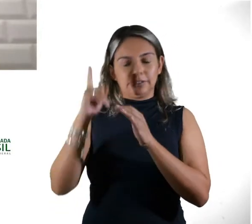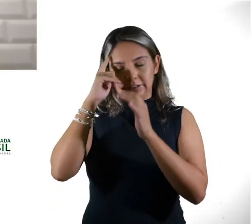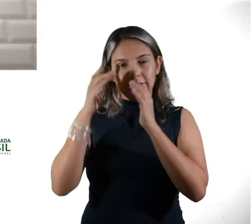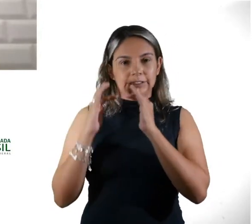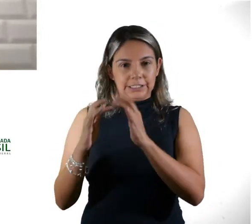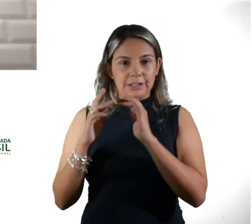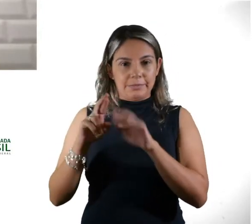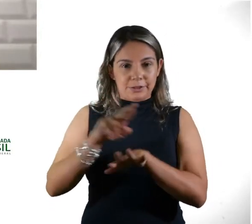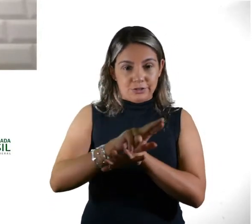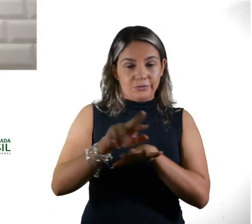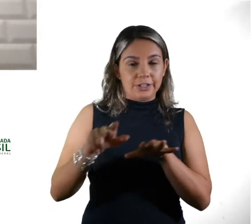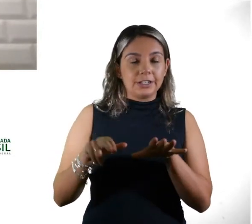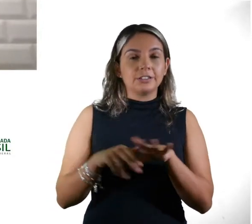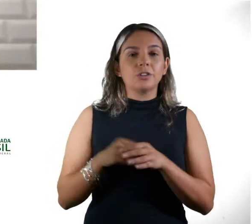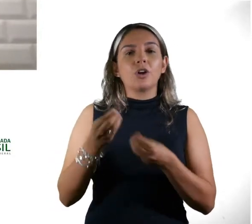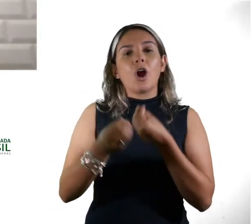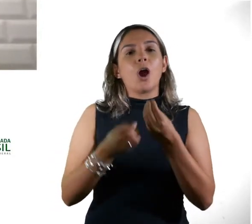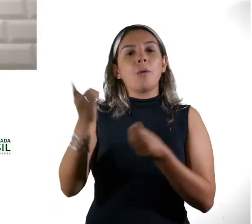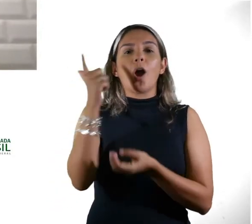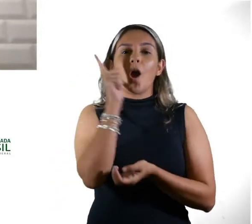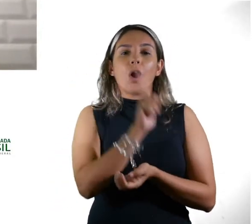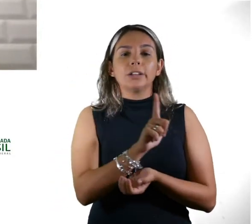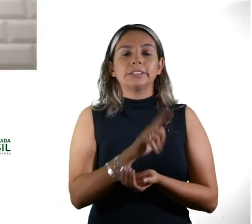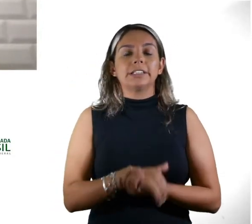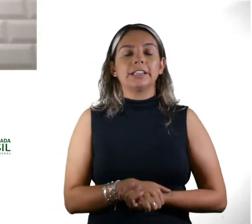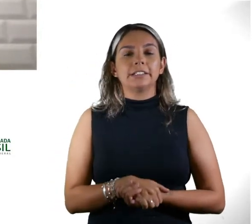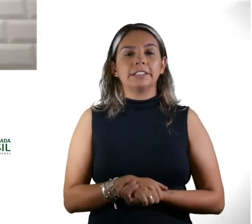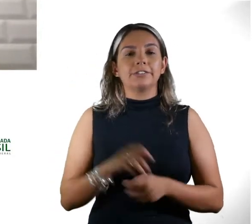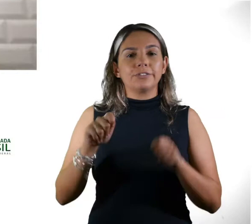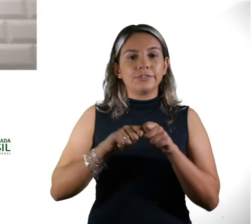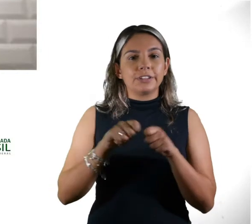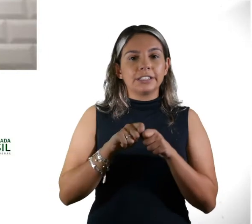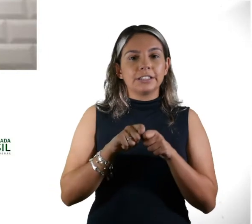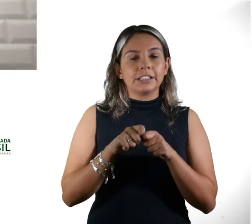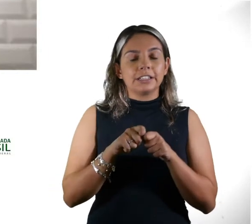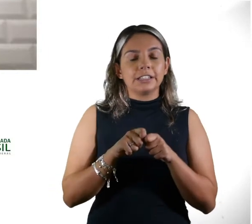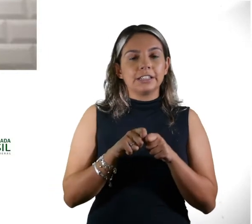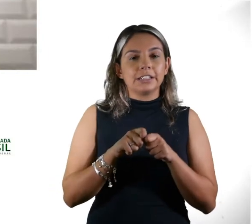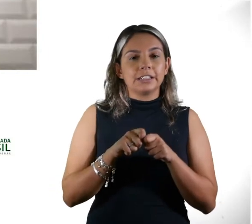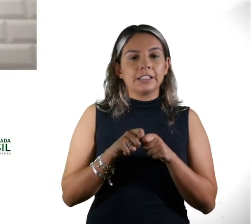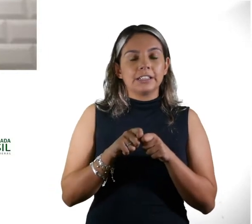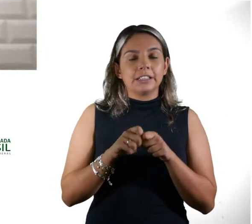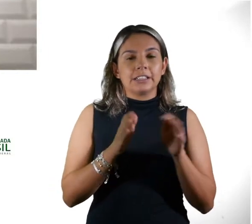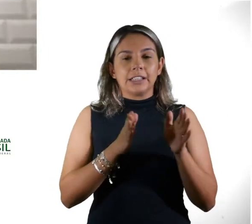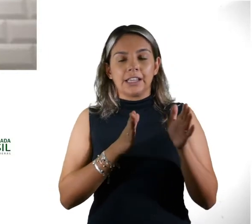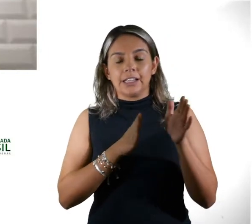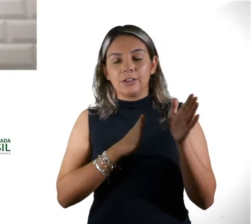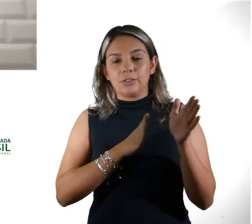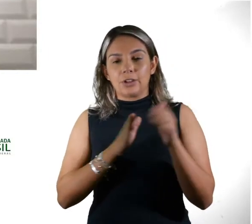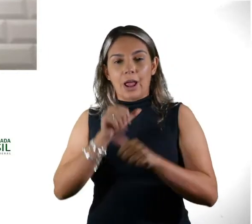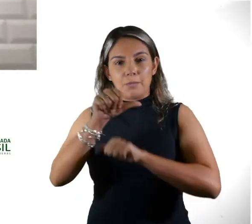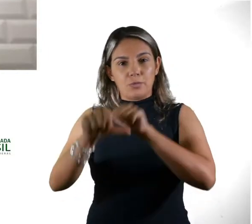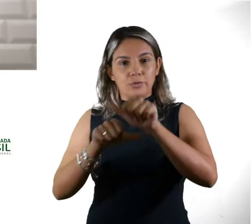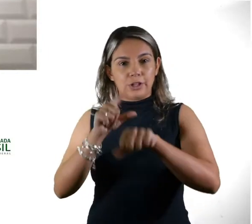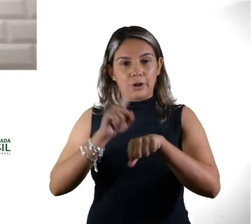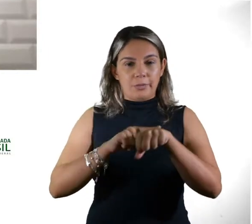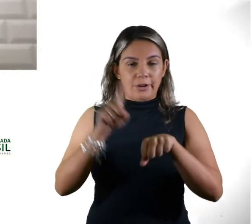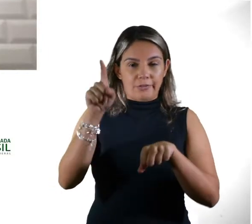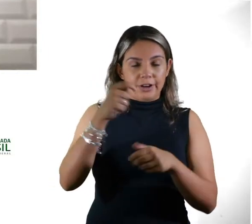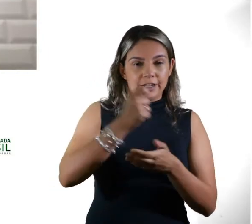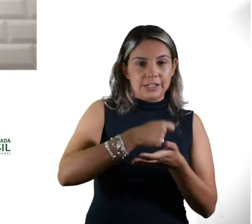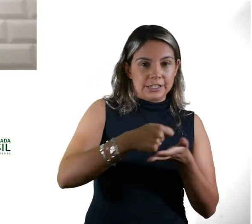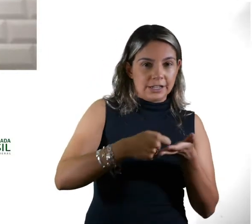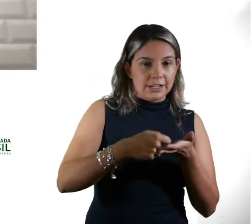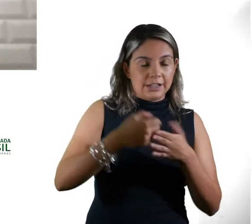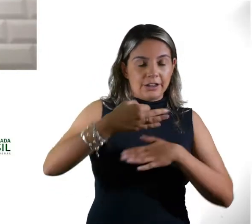cerebrais diferentes, como é que você consegue fazer o trânsito entre o momento que você está